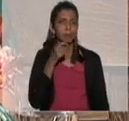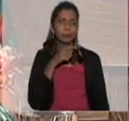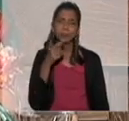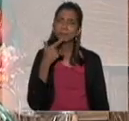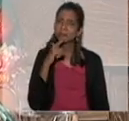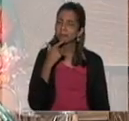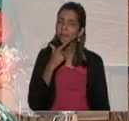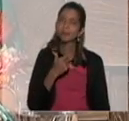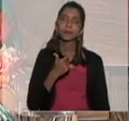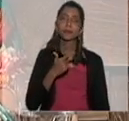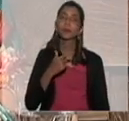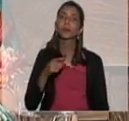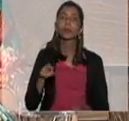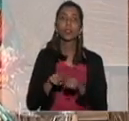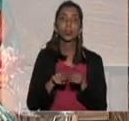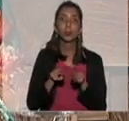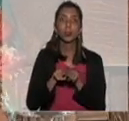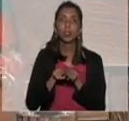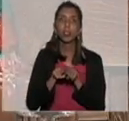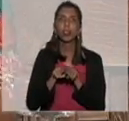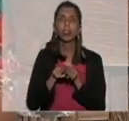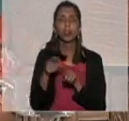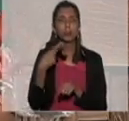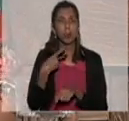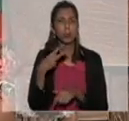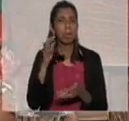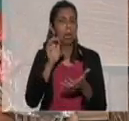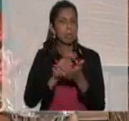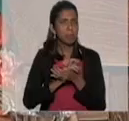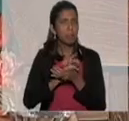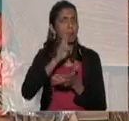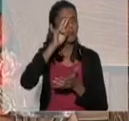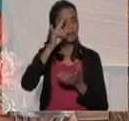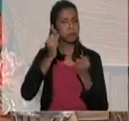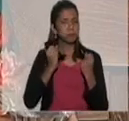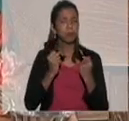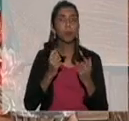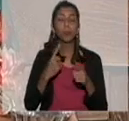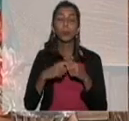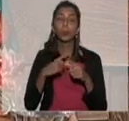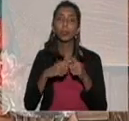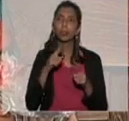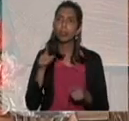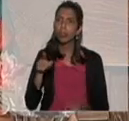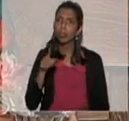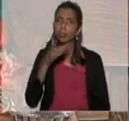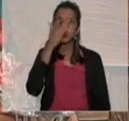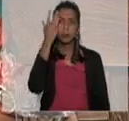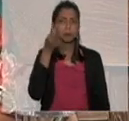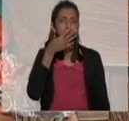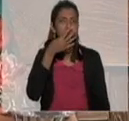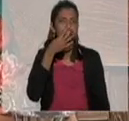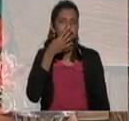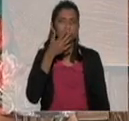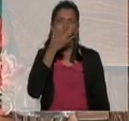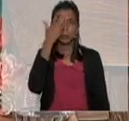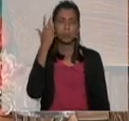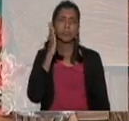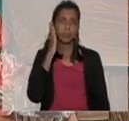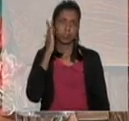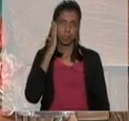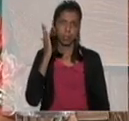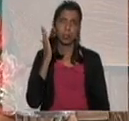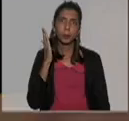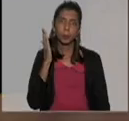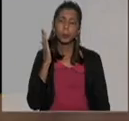senso de humor impressionante e foi uma relação fortíssima tá entendendo porque ele é um uma pessoa admirável né